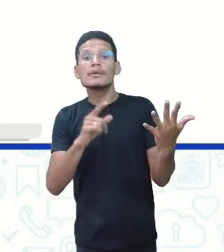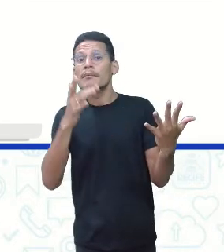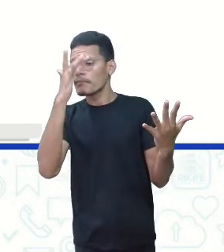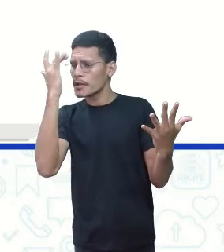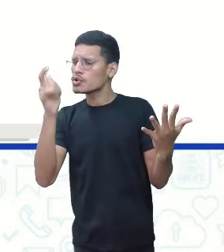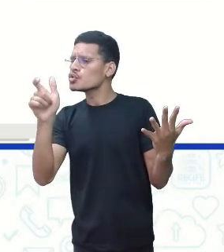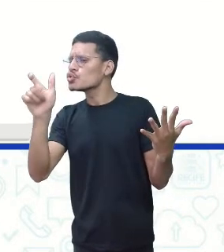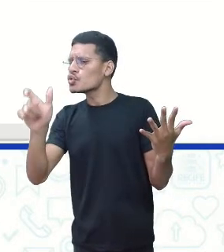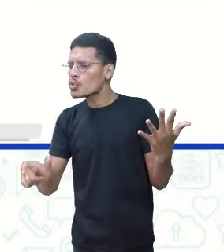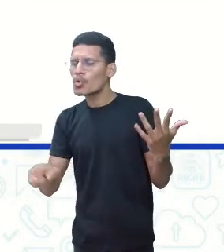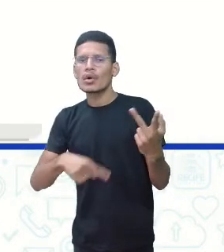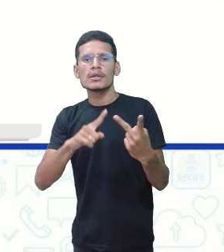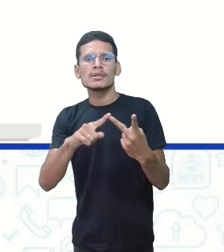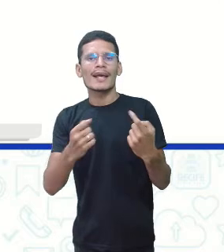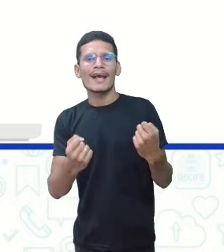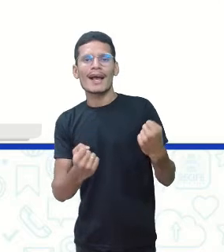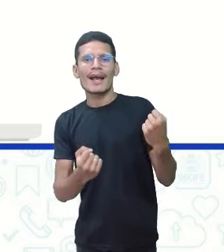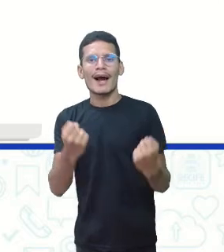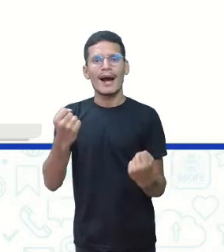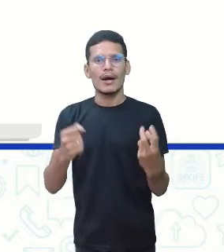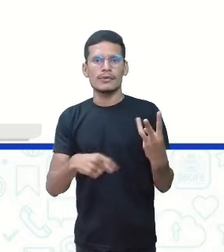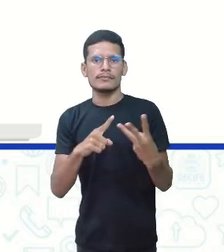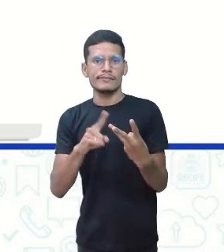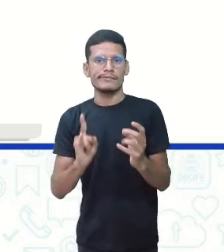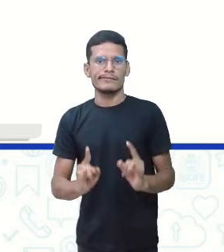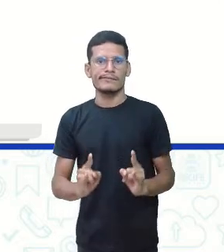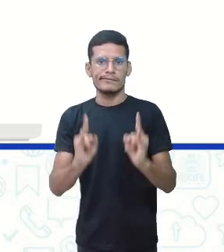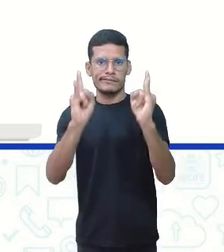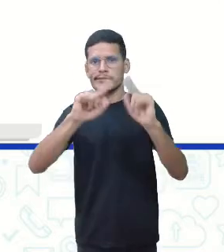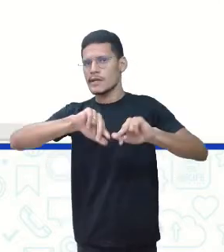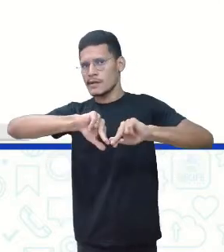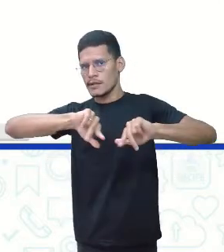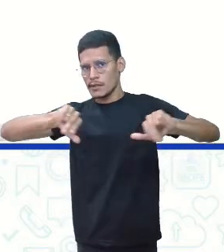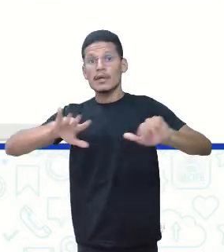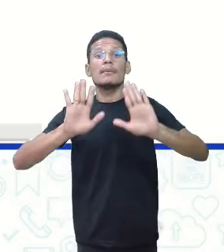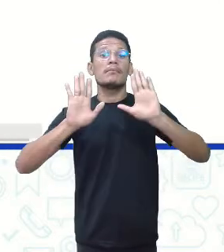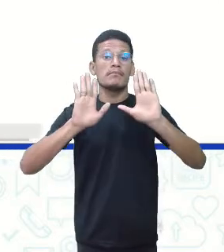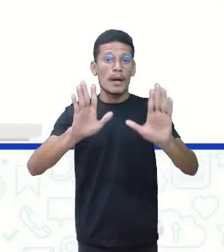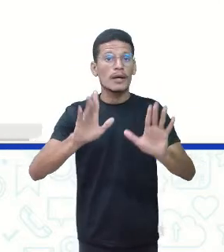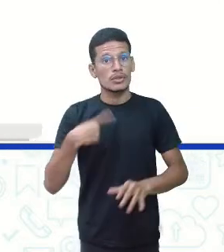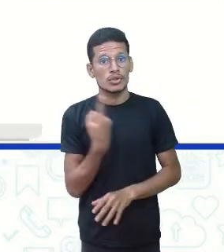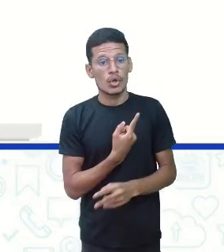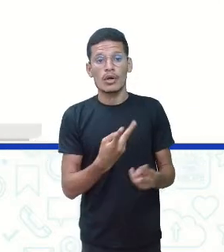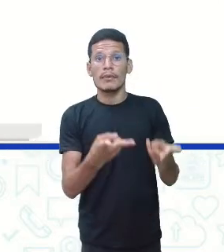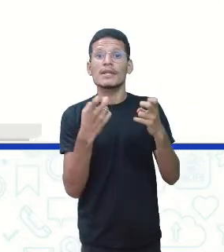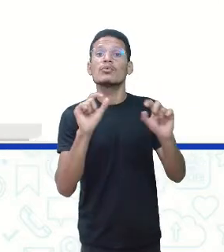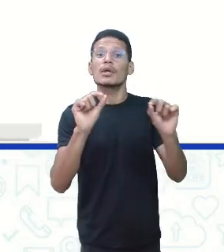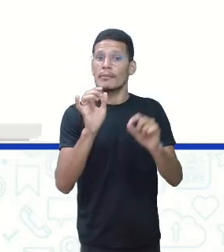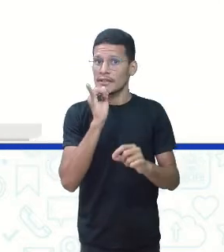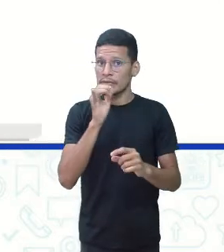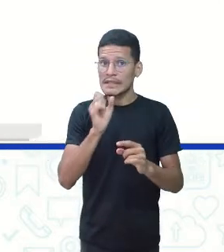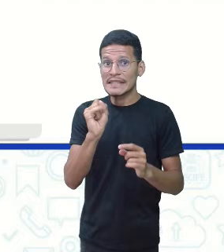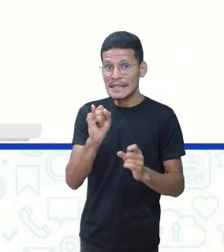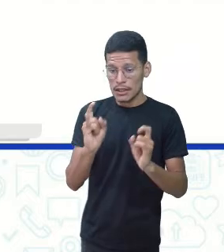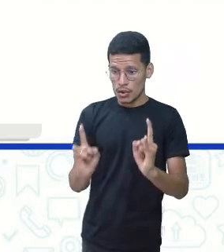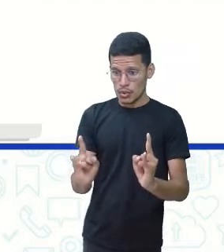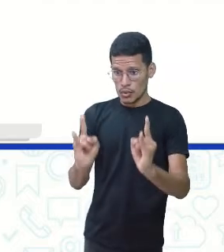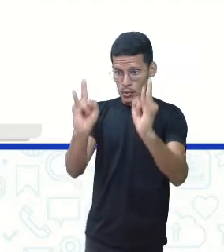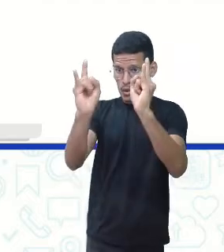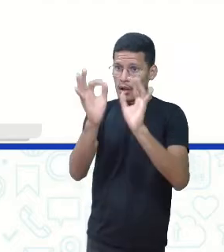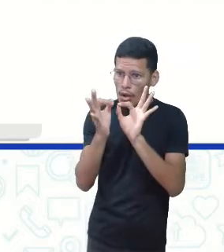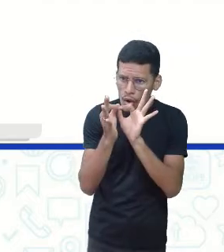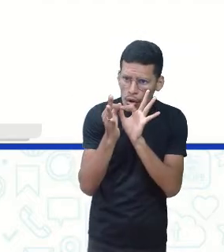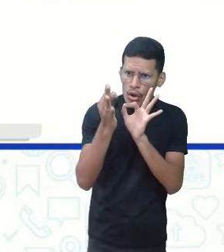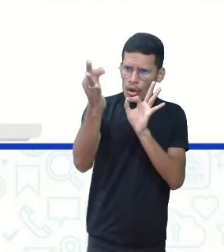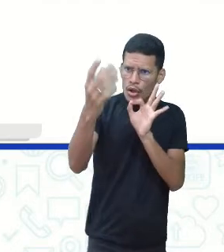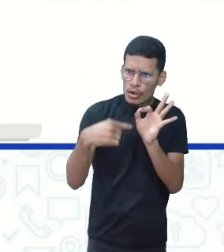como carro, como prédios e por aí vai. A gente vê que quando um prédio está bastante longe, a gente